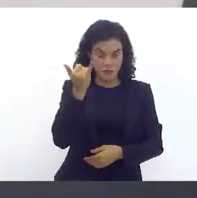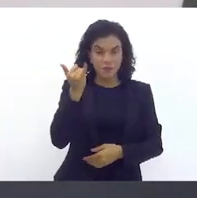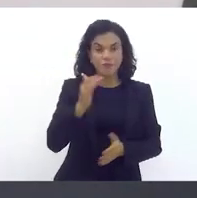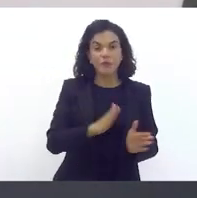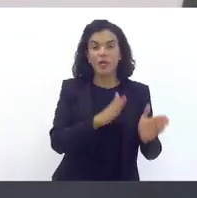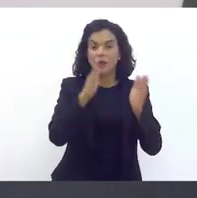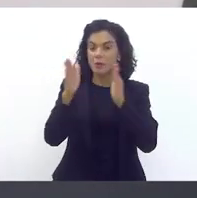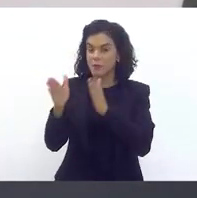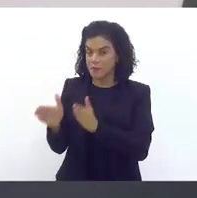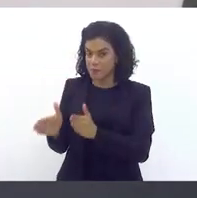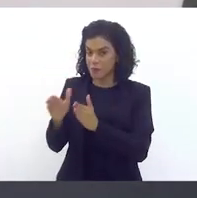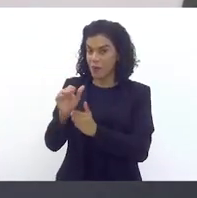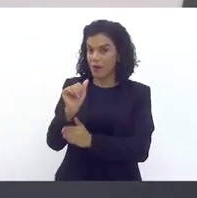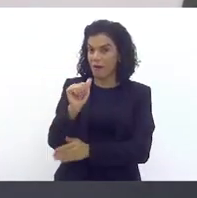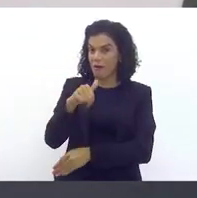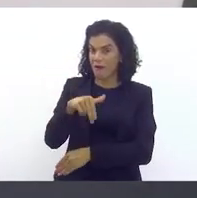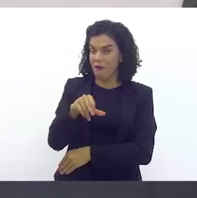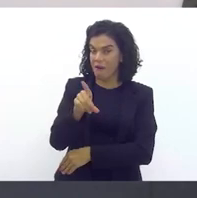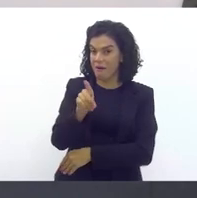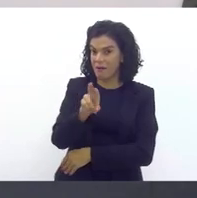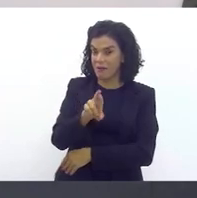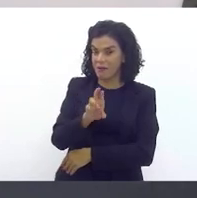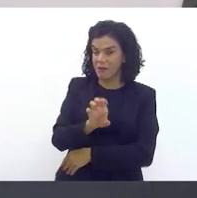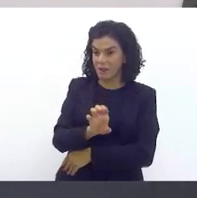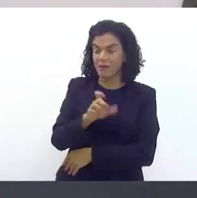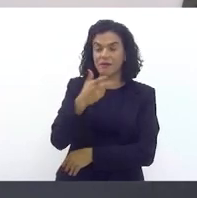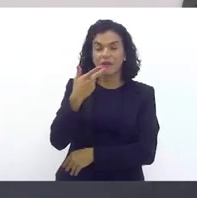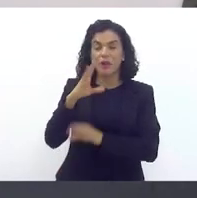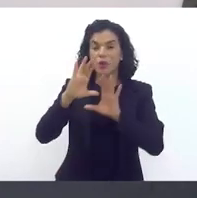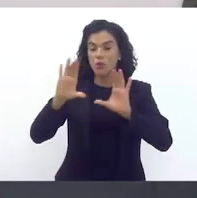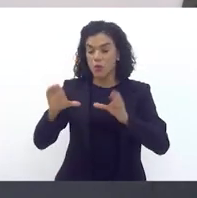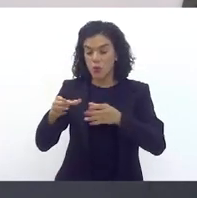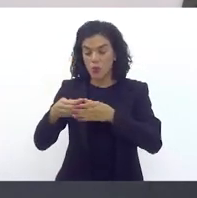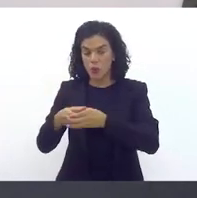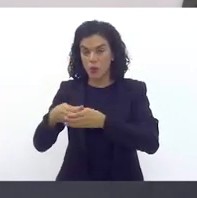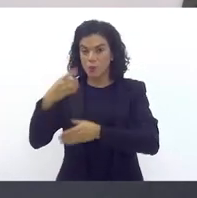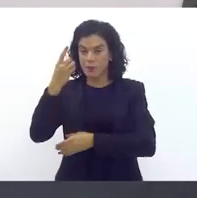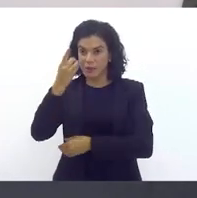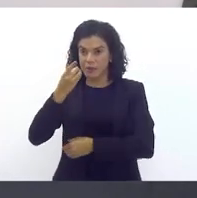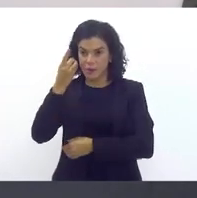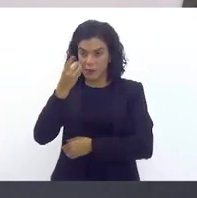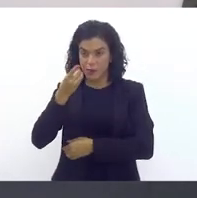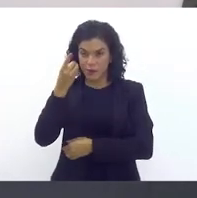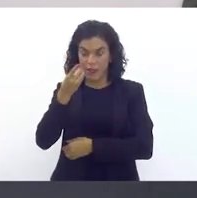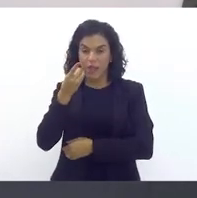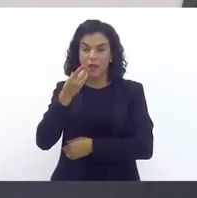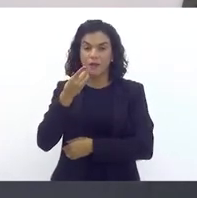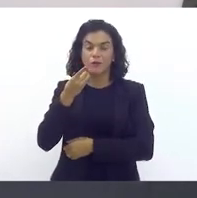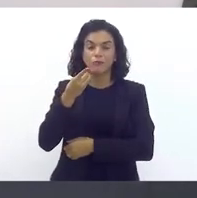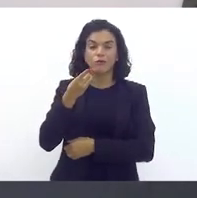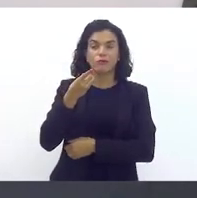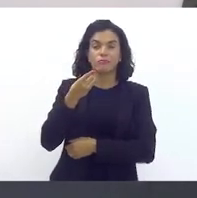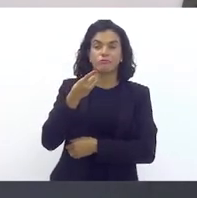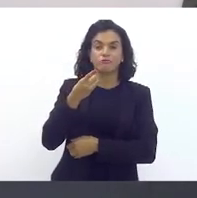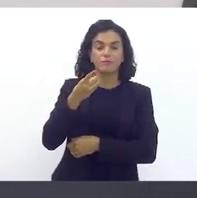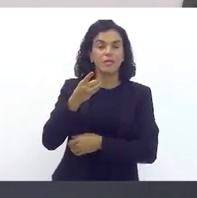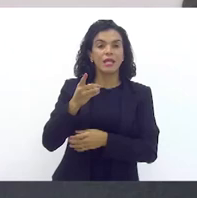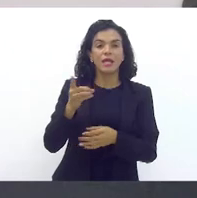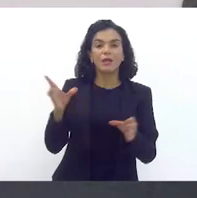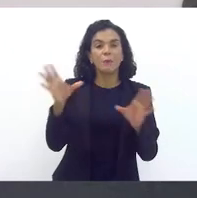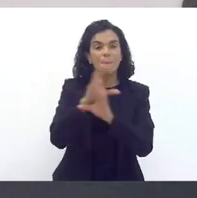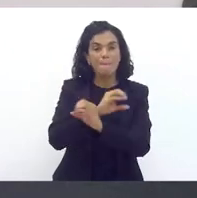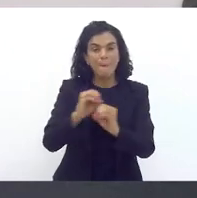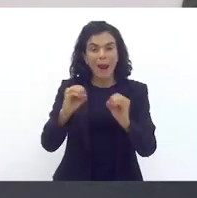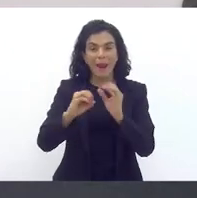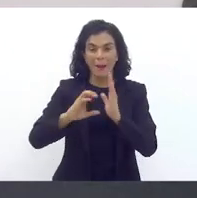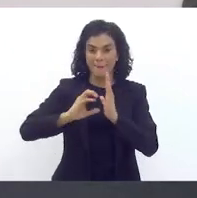outro lado, quando o André fala aqui, né, desse grupo de deputados que, de uma forma superpartidária,